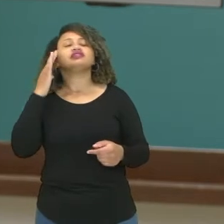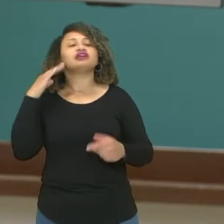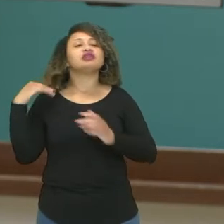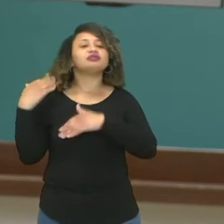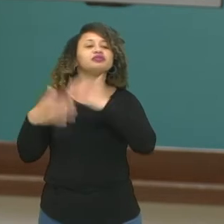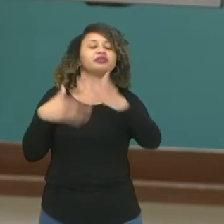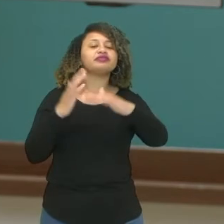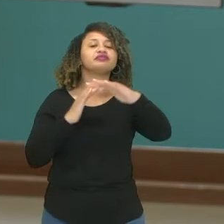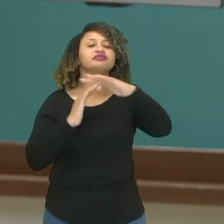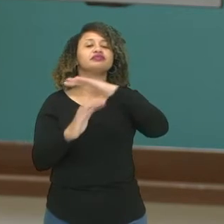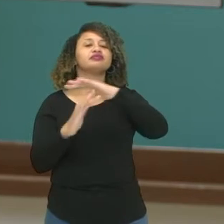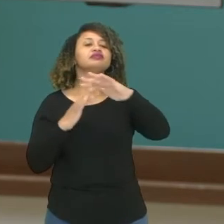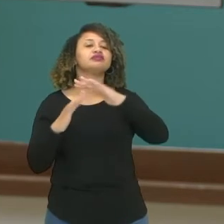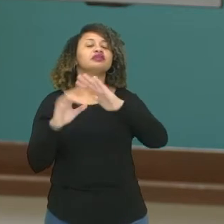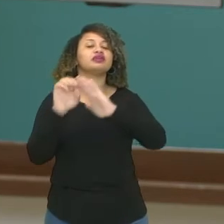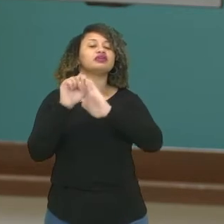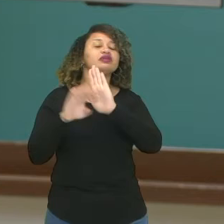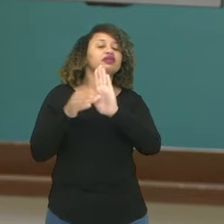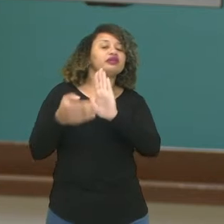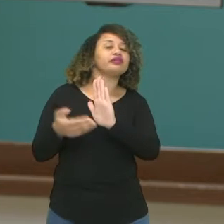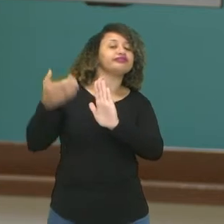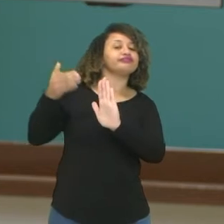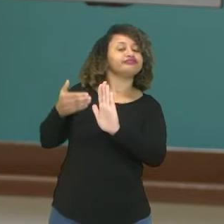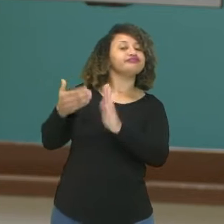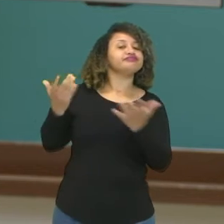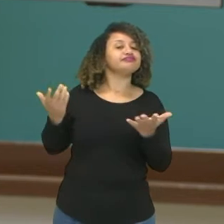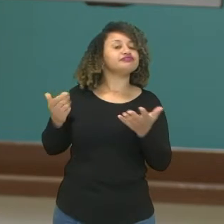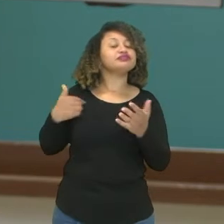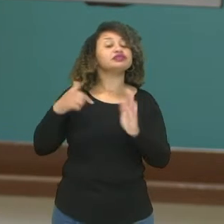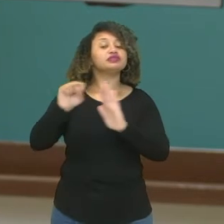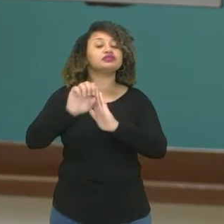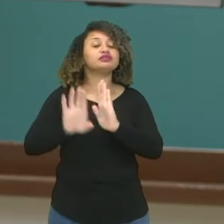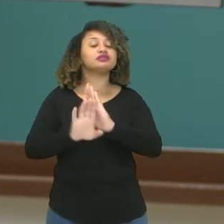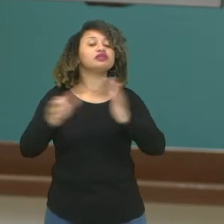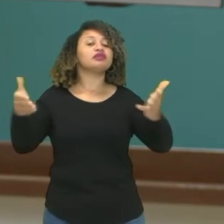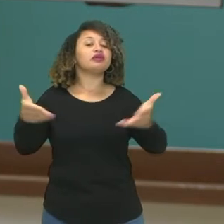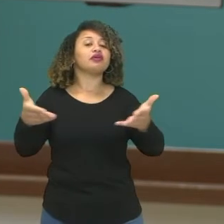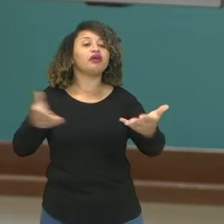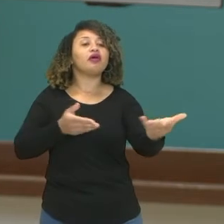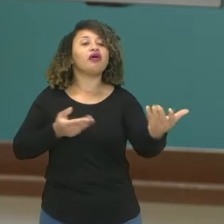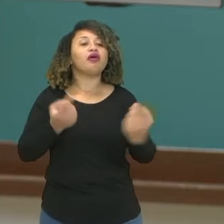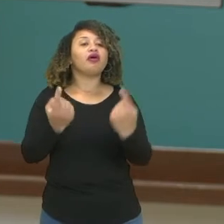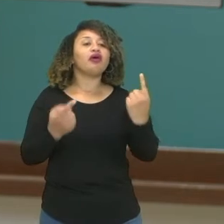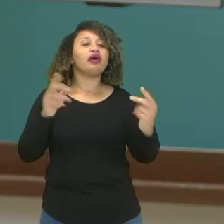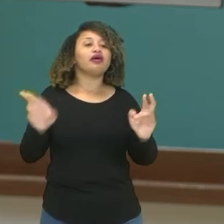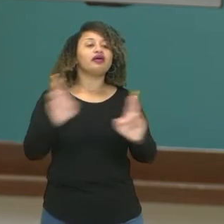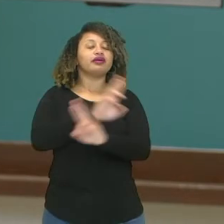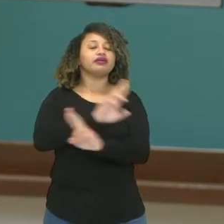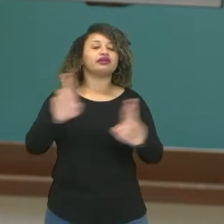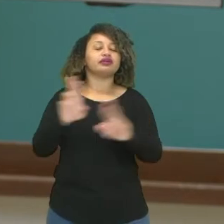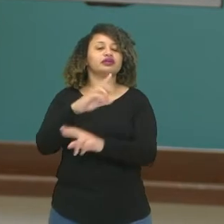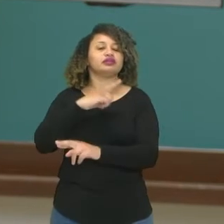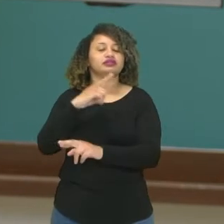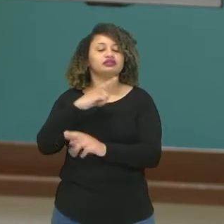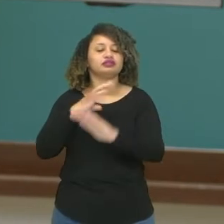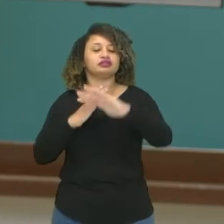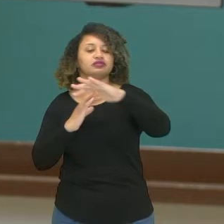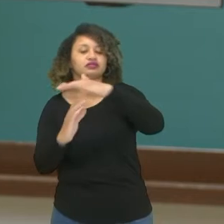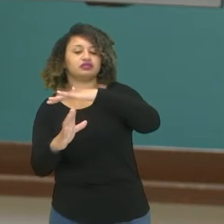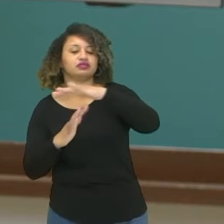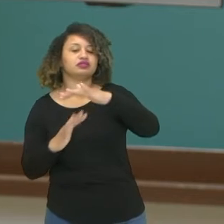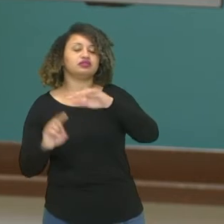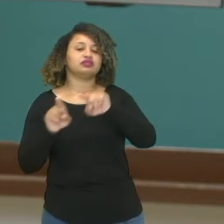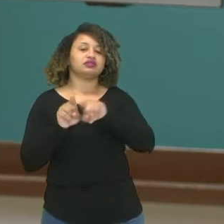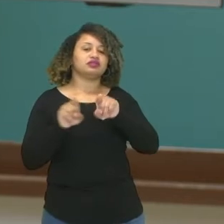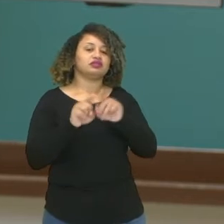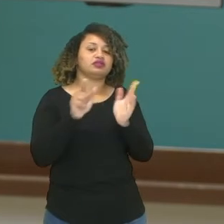de imigração do século passado e do atual? Qual será a relação entre imigração e